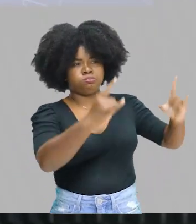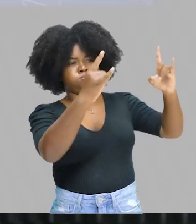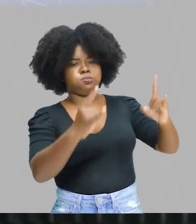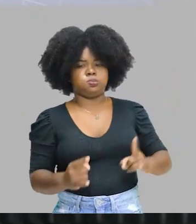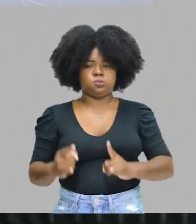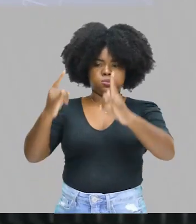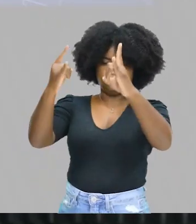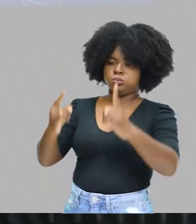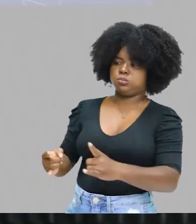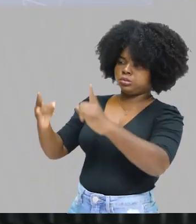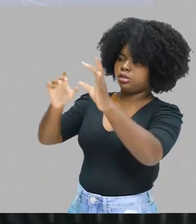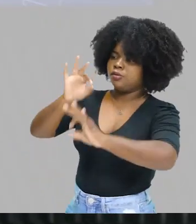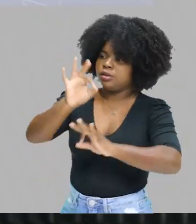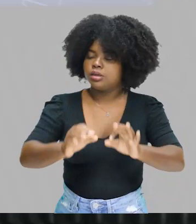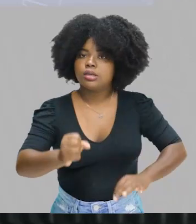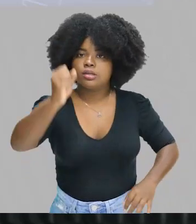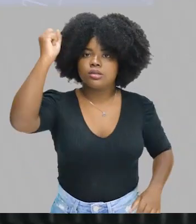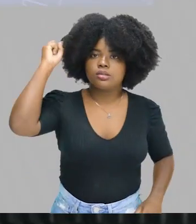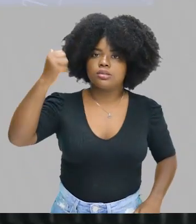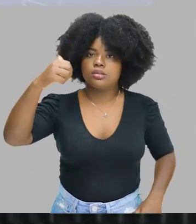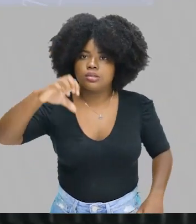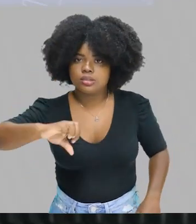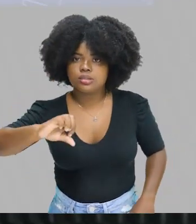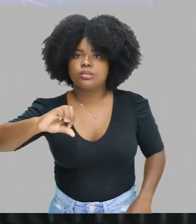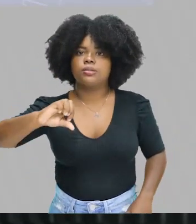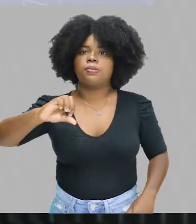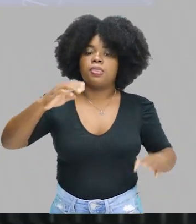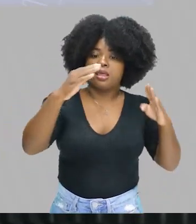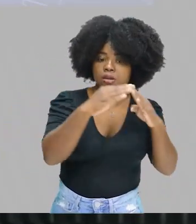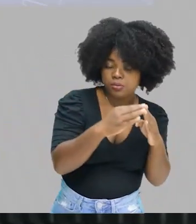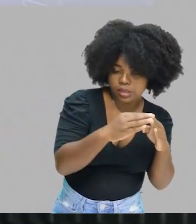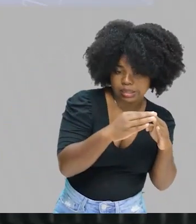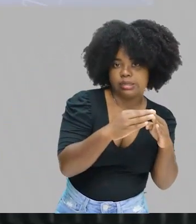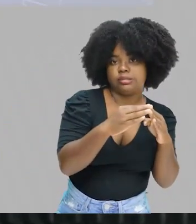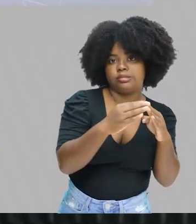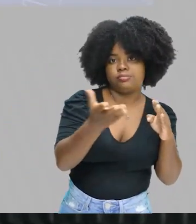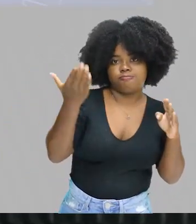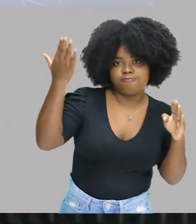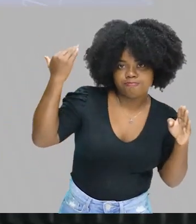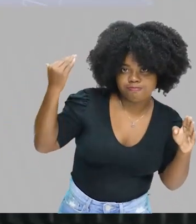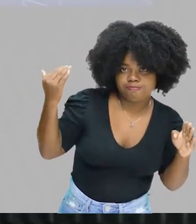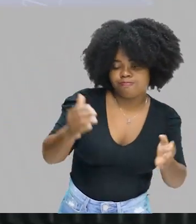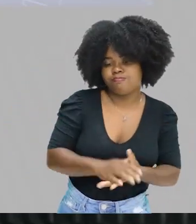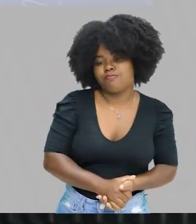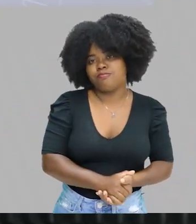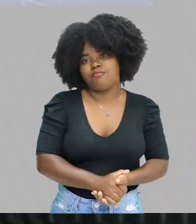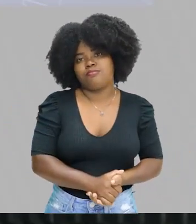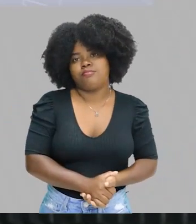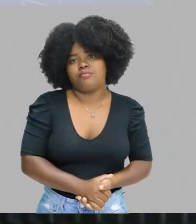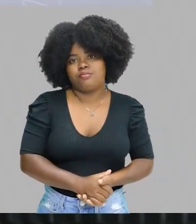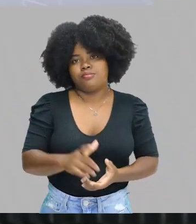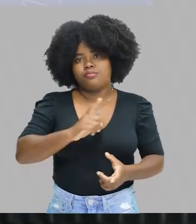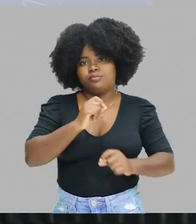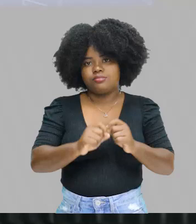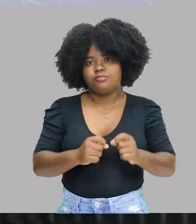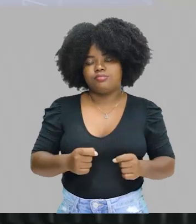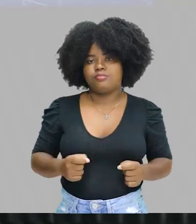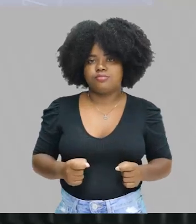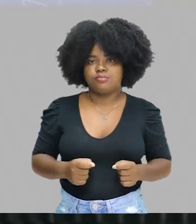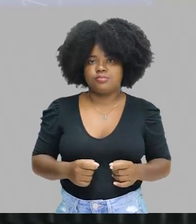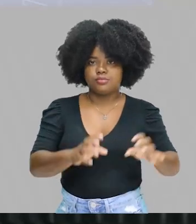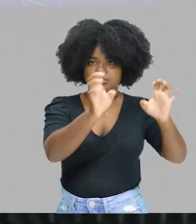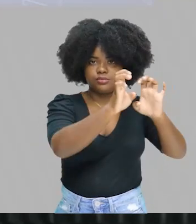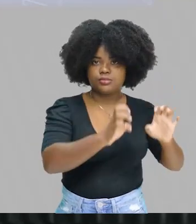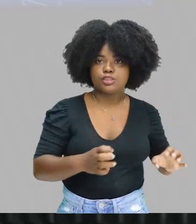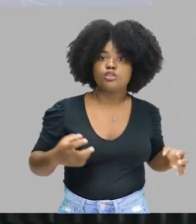século XIX. Como esses prédios eram casas originalmente, e eles dialogam entre si, como assim, professor? Eles têm a mesma linguagem. Nós temos o